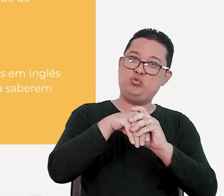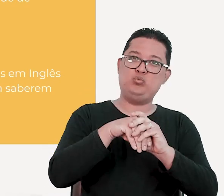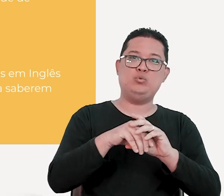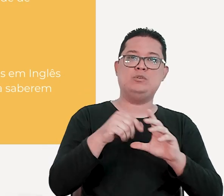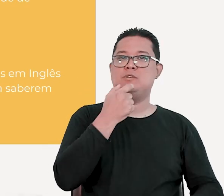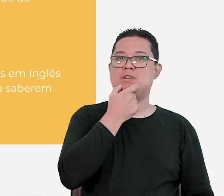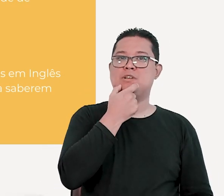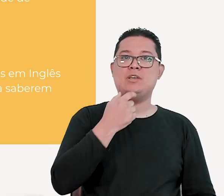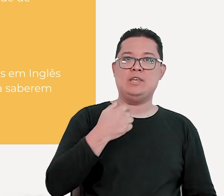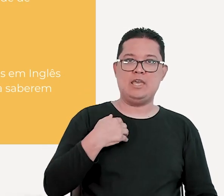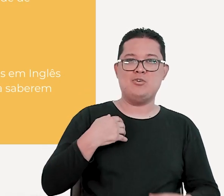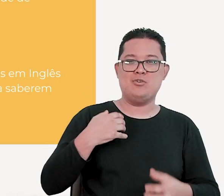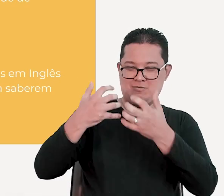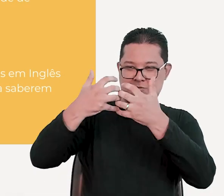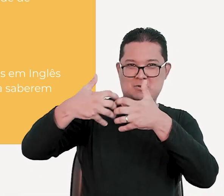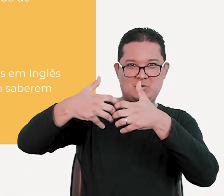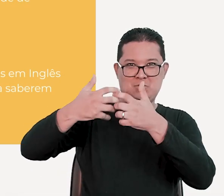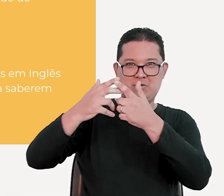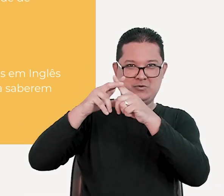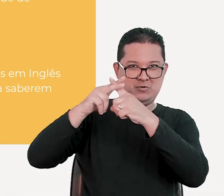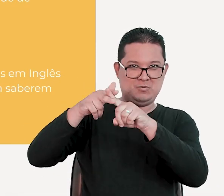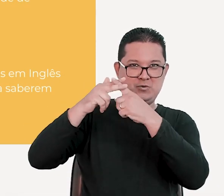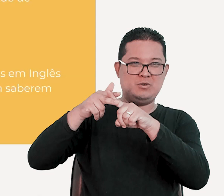de configuração tá tudo em inglês.